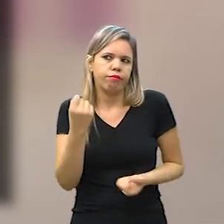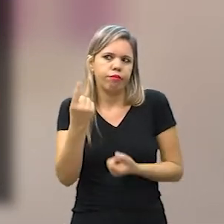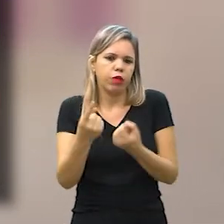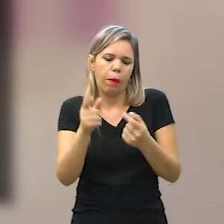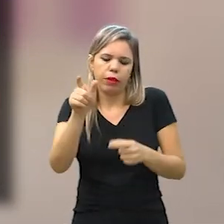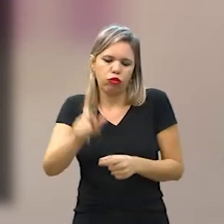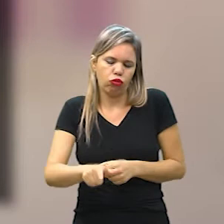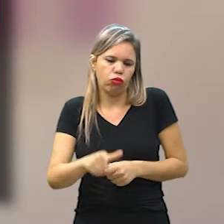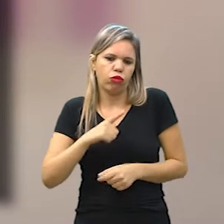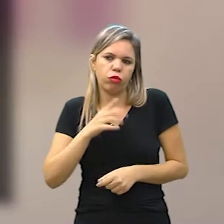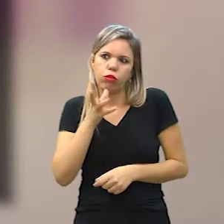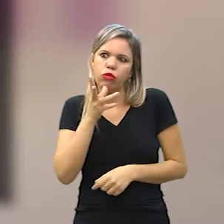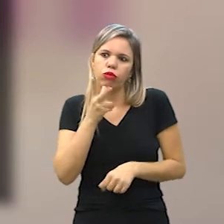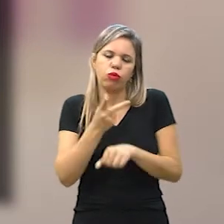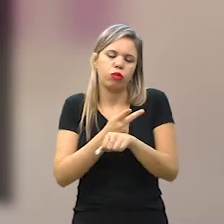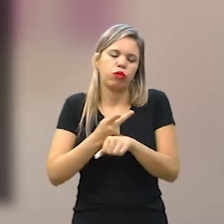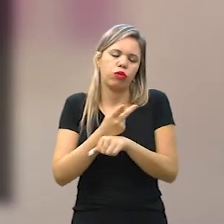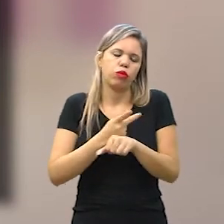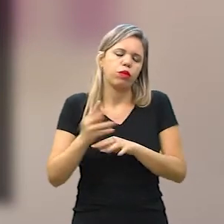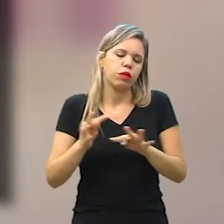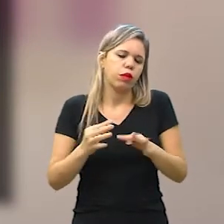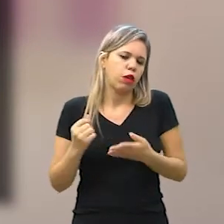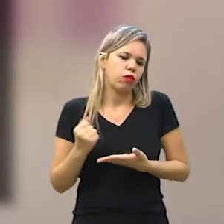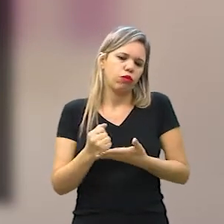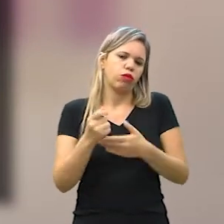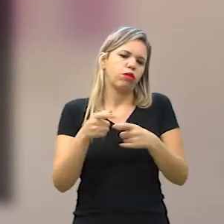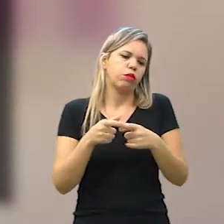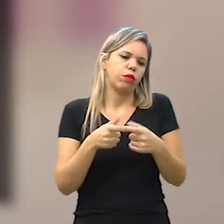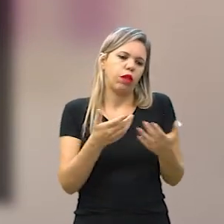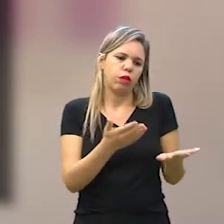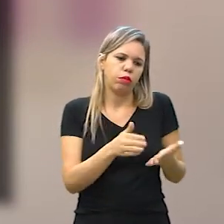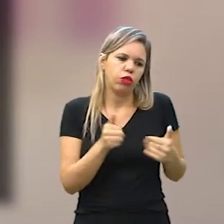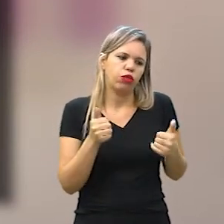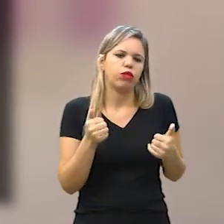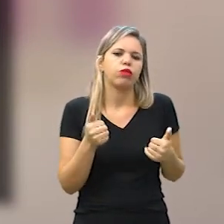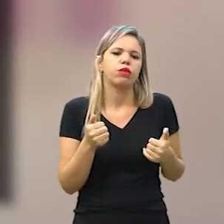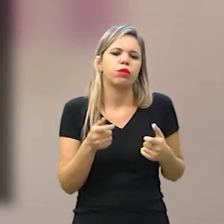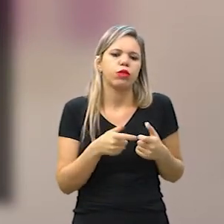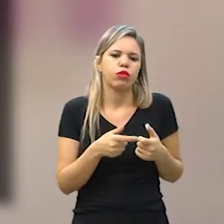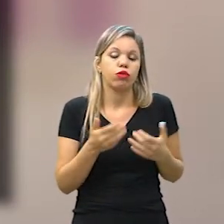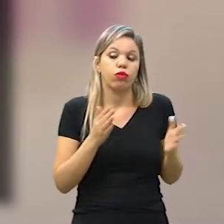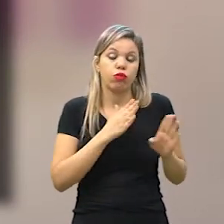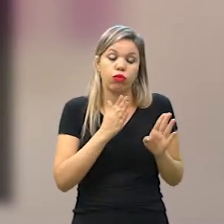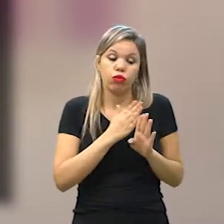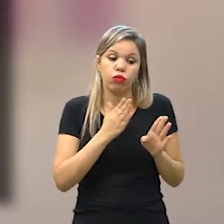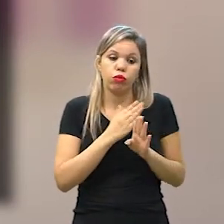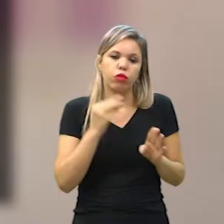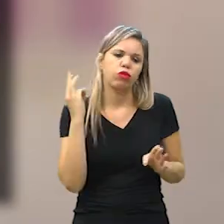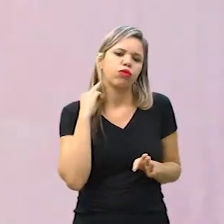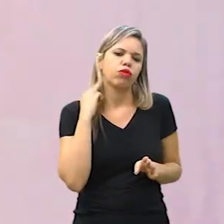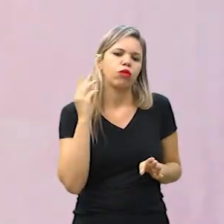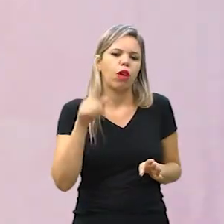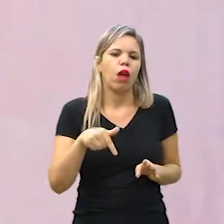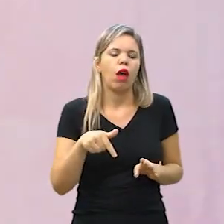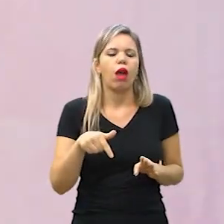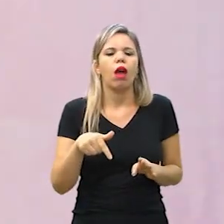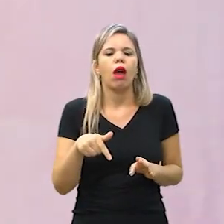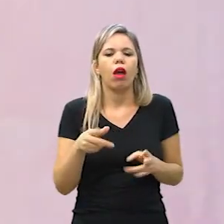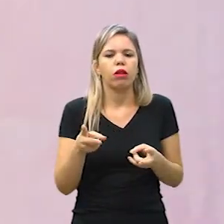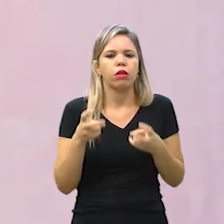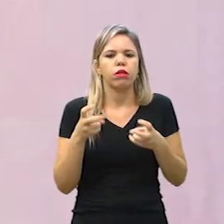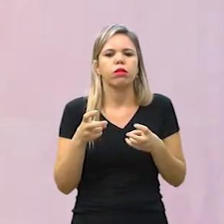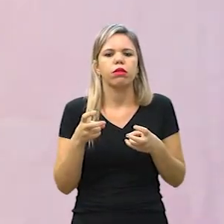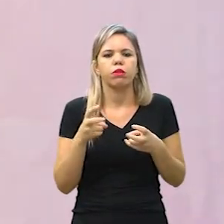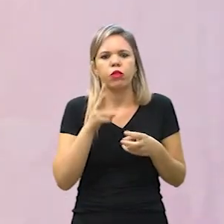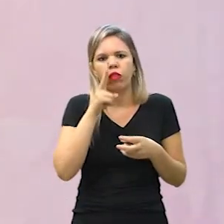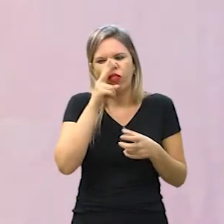raro você ver uma pessoa que demorou para procurar ajuda, né, no caso de suspeita de meningite. Então, esse é o diferencial,